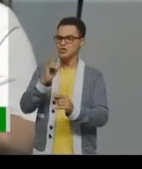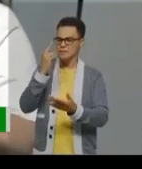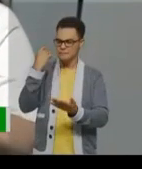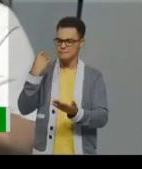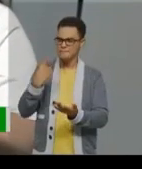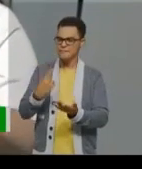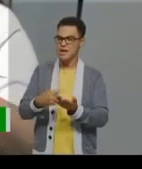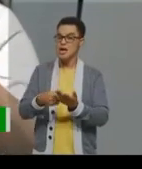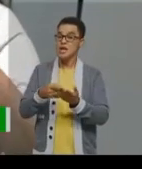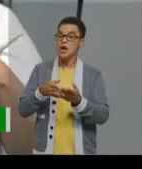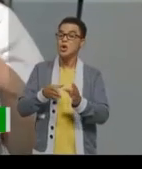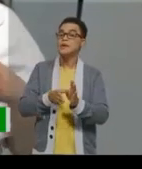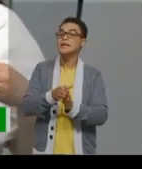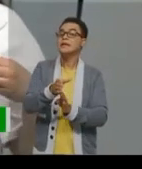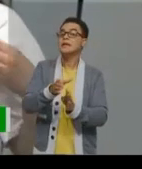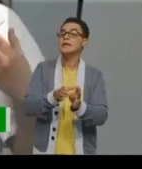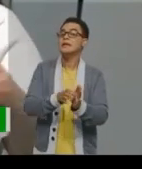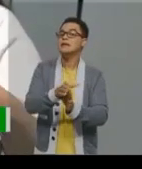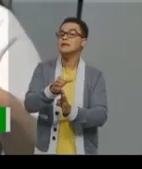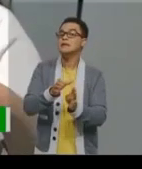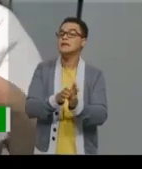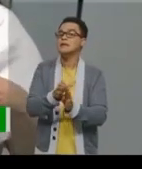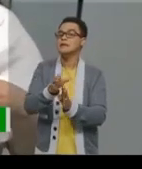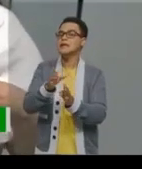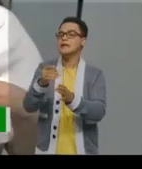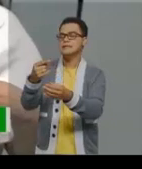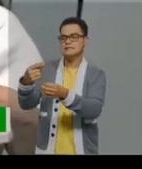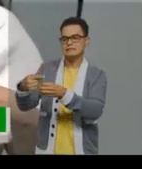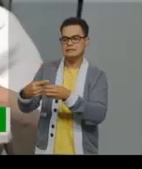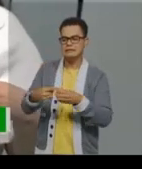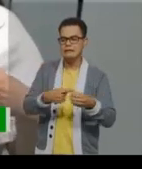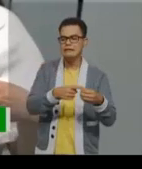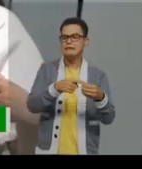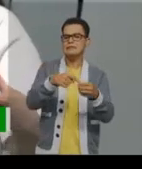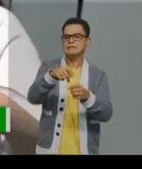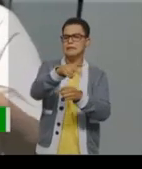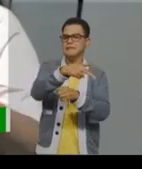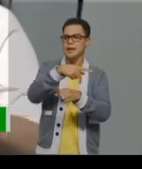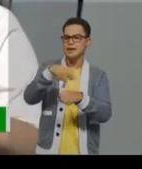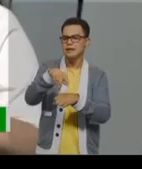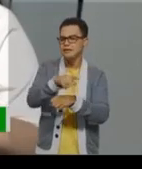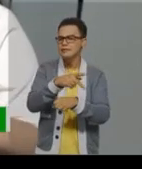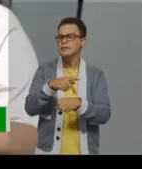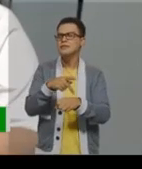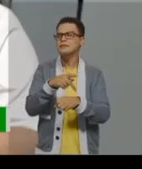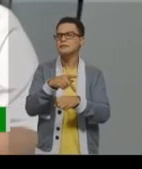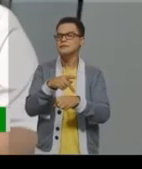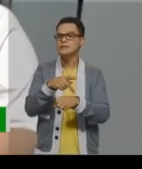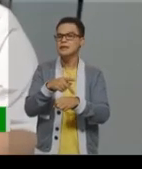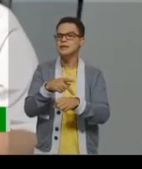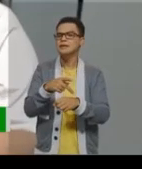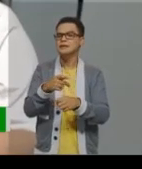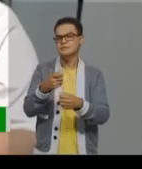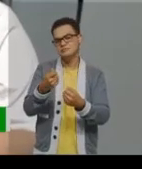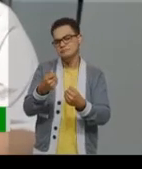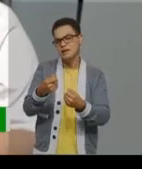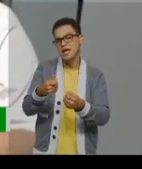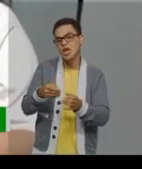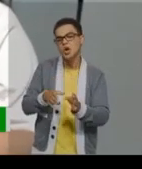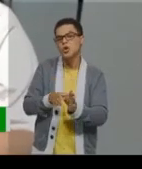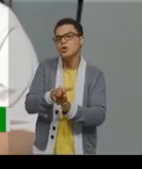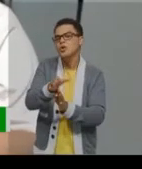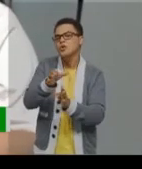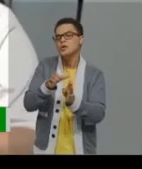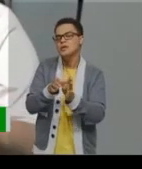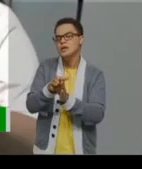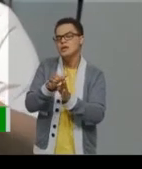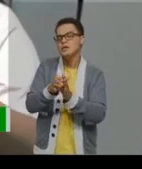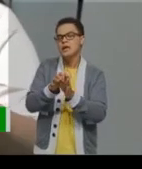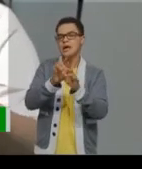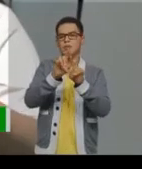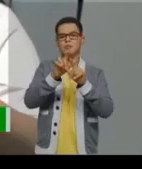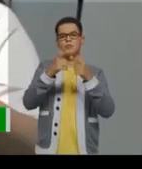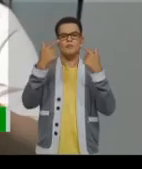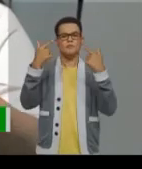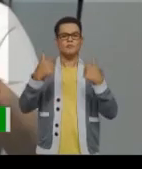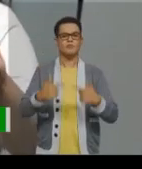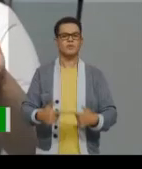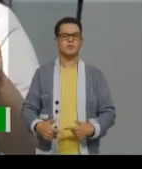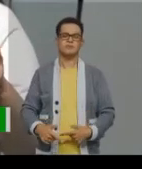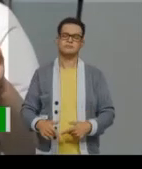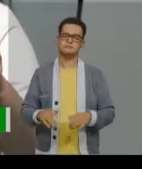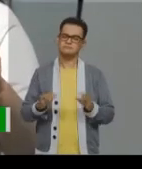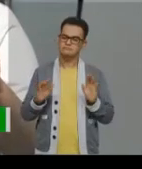nos países, que a confissão religiosa das pessoas não interfira nos seus direitos civis, mas a gente não pode negar também